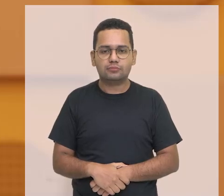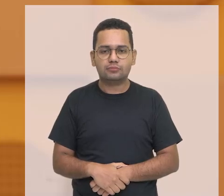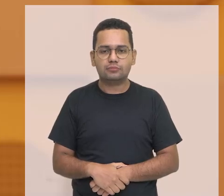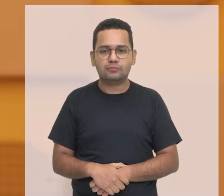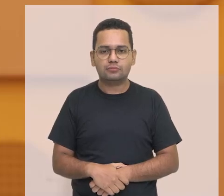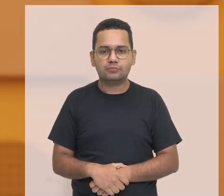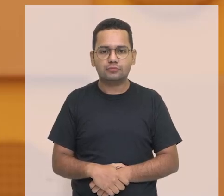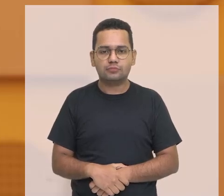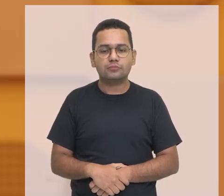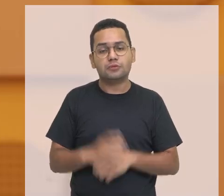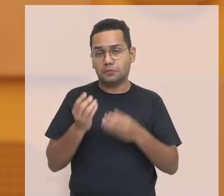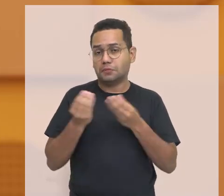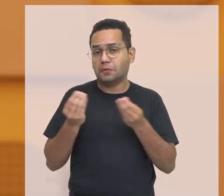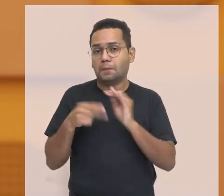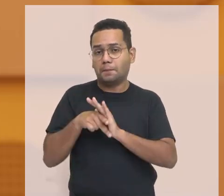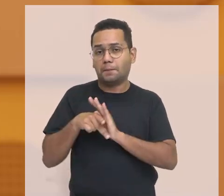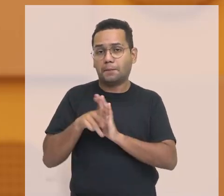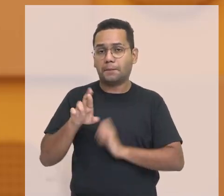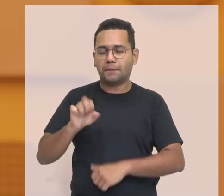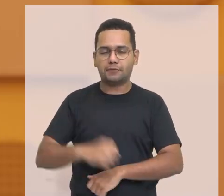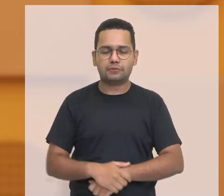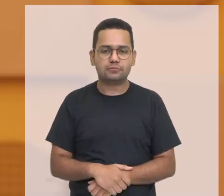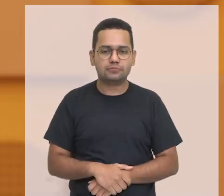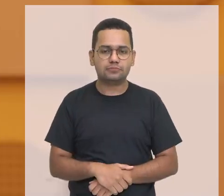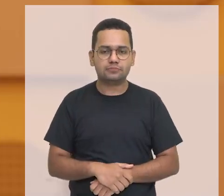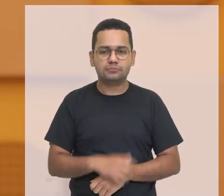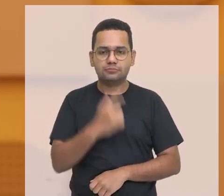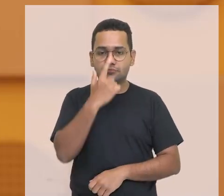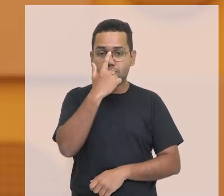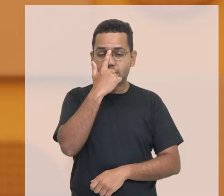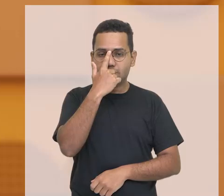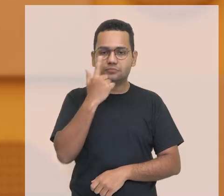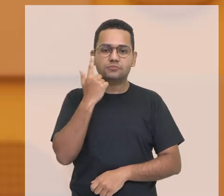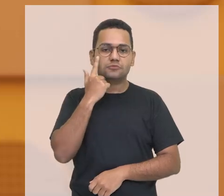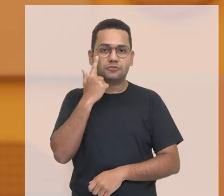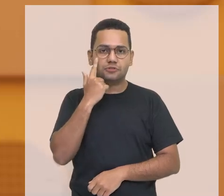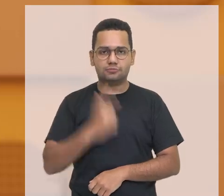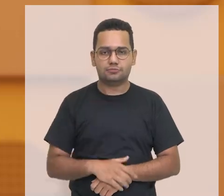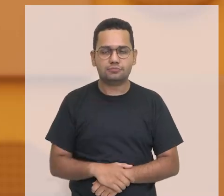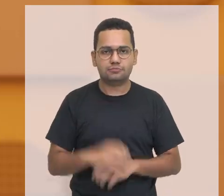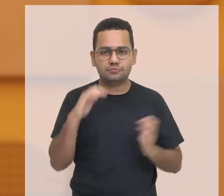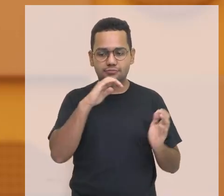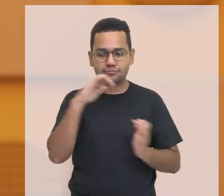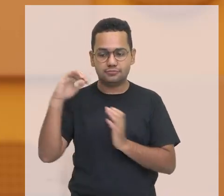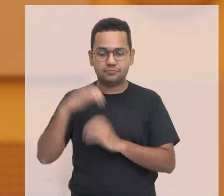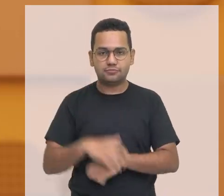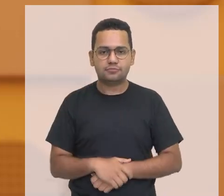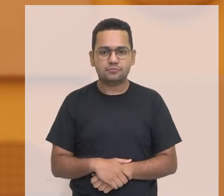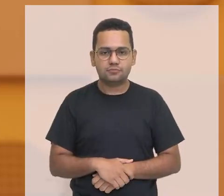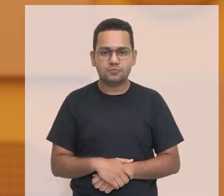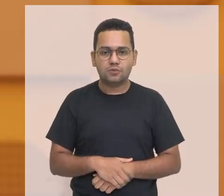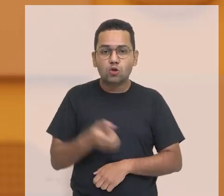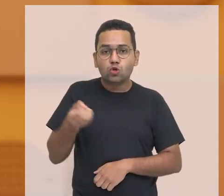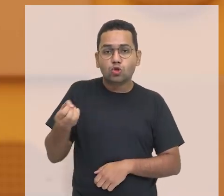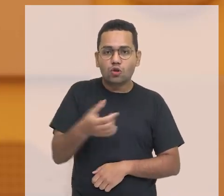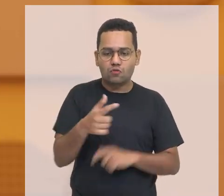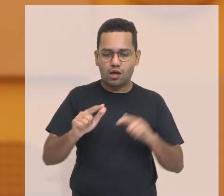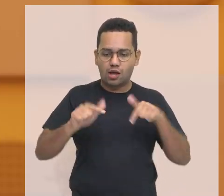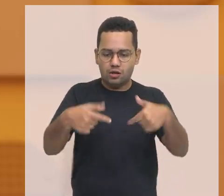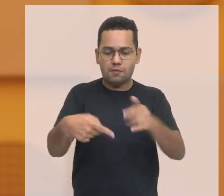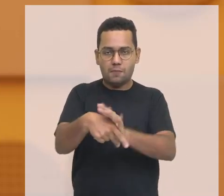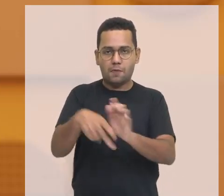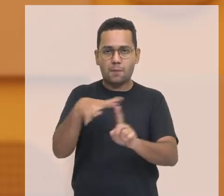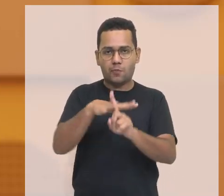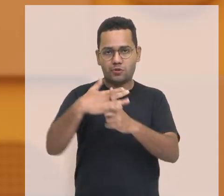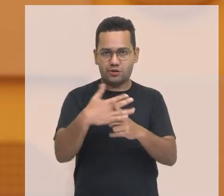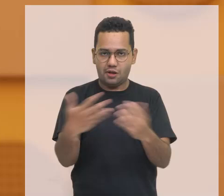de dissolução da União Soviética. Mas a gente vai começar a ver nesse momento agora um novo modelo socialista, que inclusive é o modelo